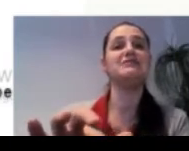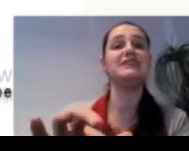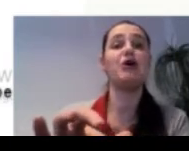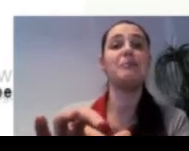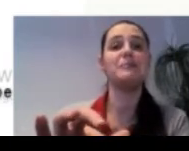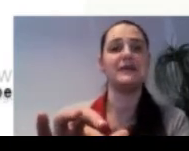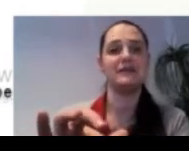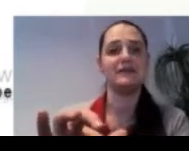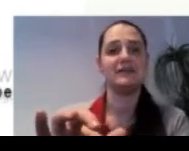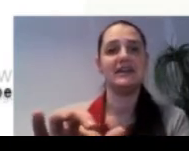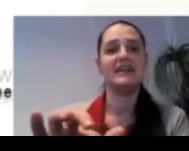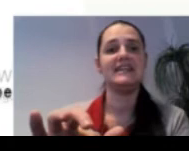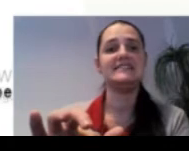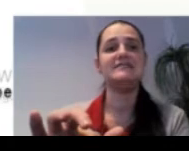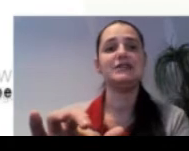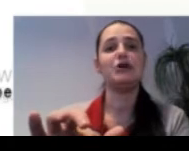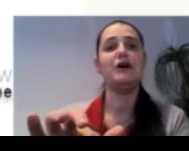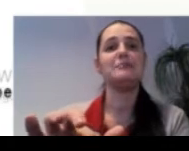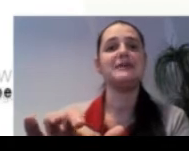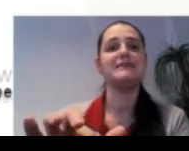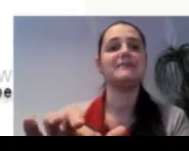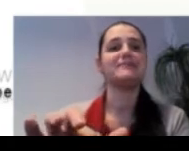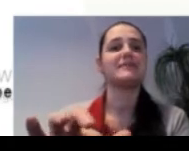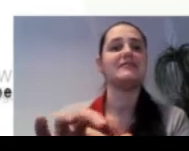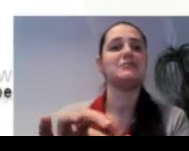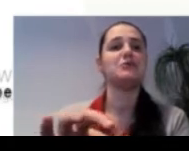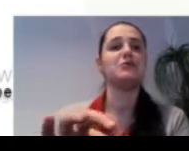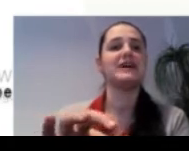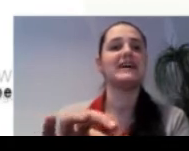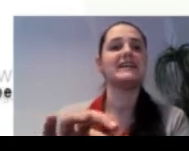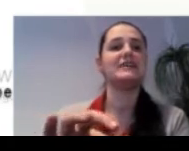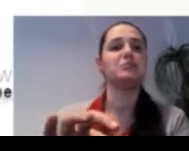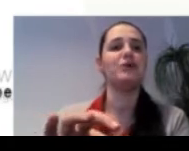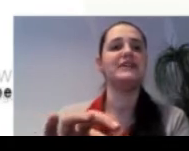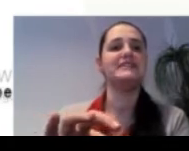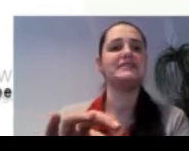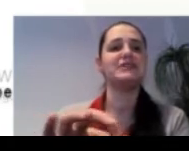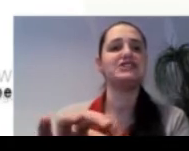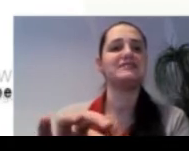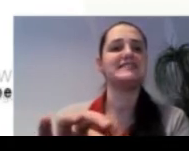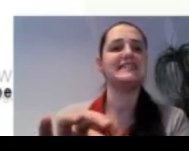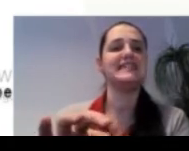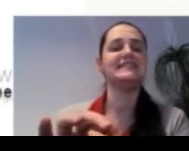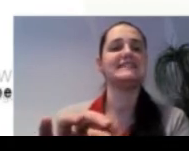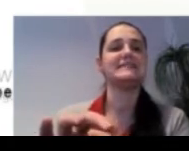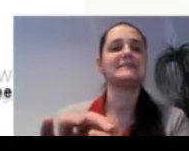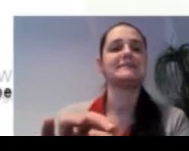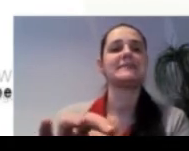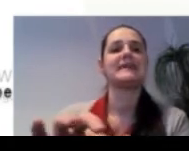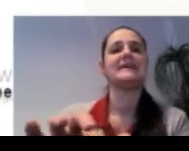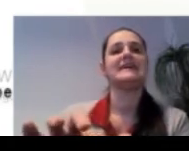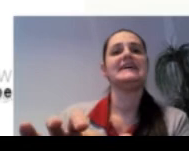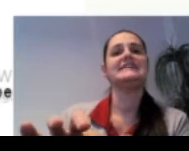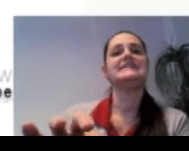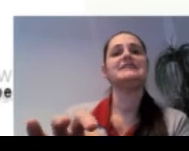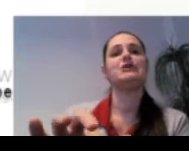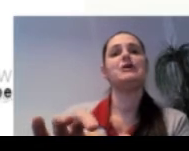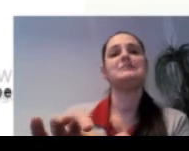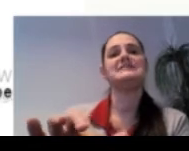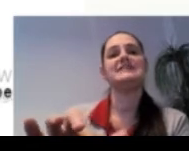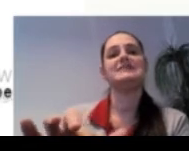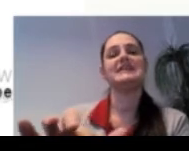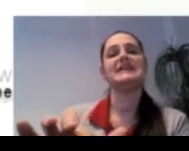também têm um envelope. Esse envelope, vamos colocar aqui o pointer, eu acho que facilita.